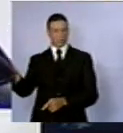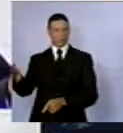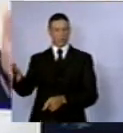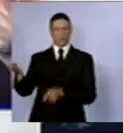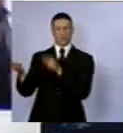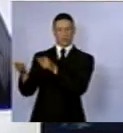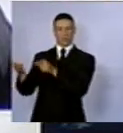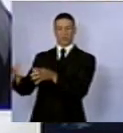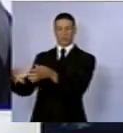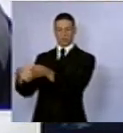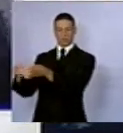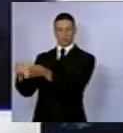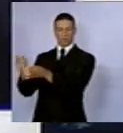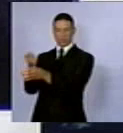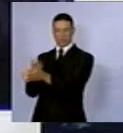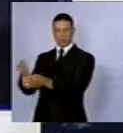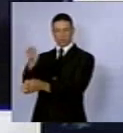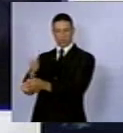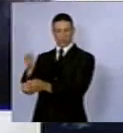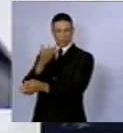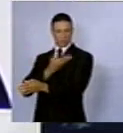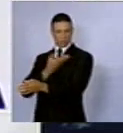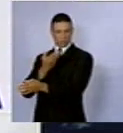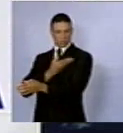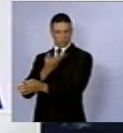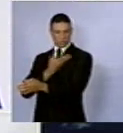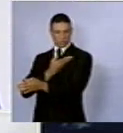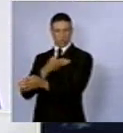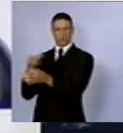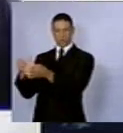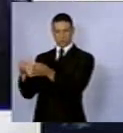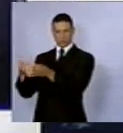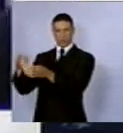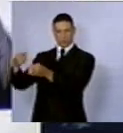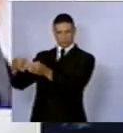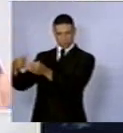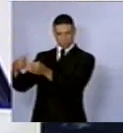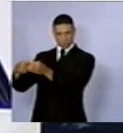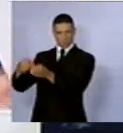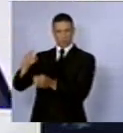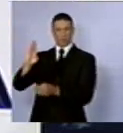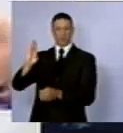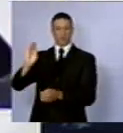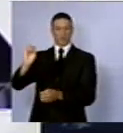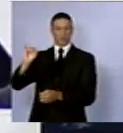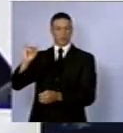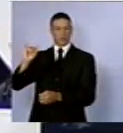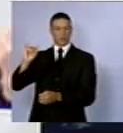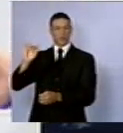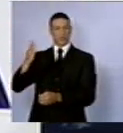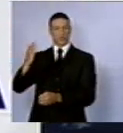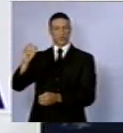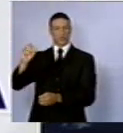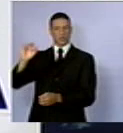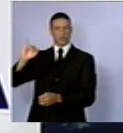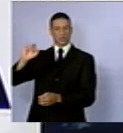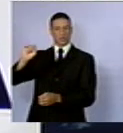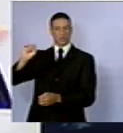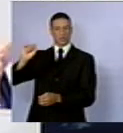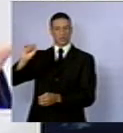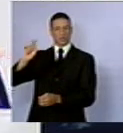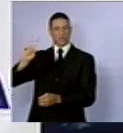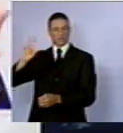amigos do bairro cite de bois sahwa portanto nós vemos aí uma